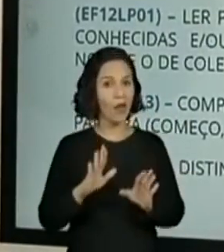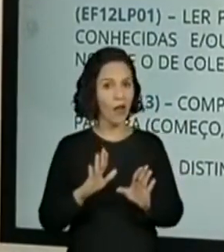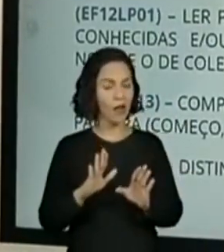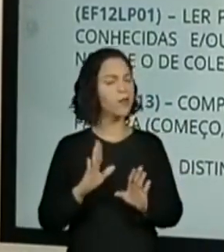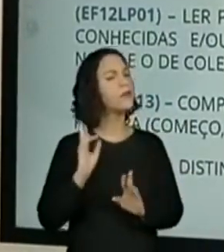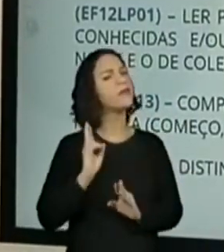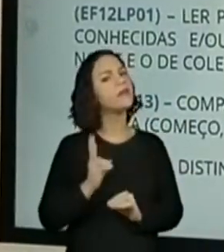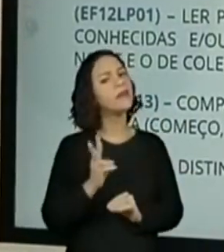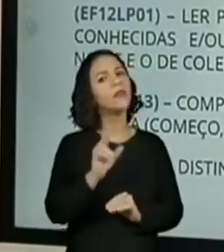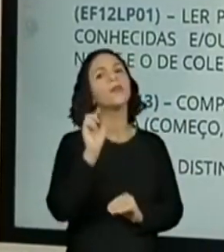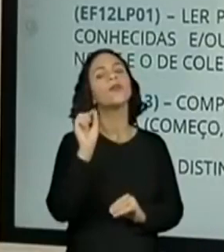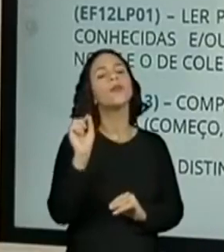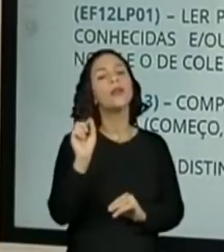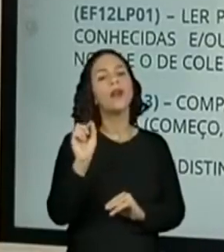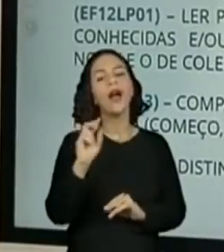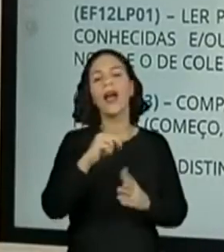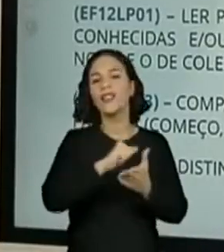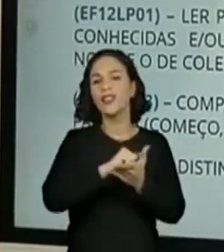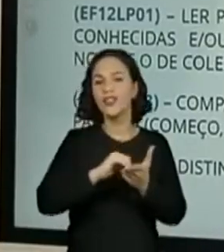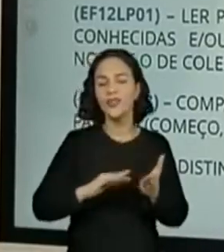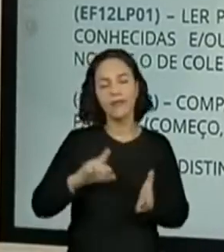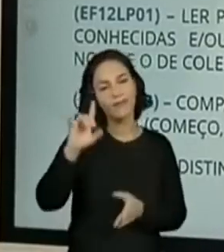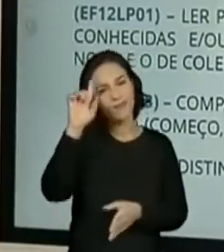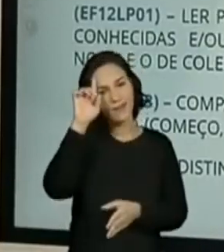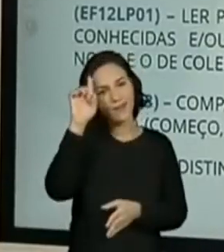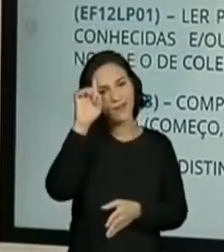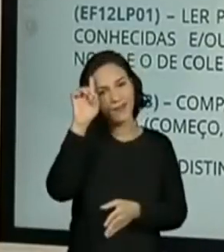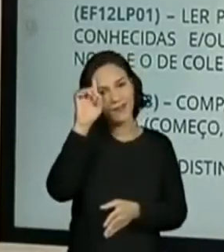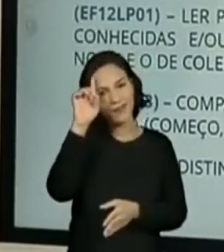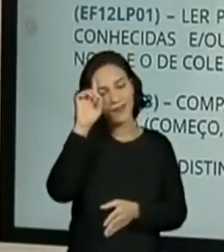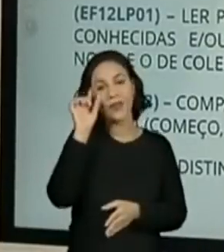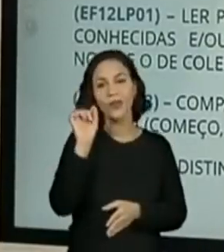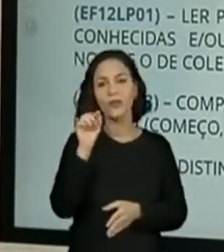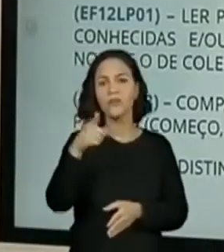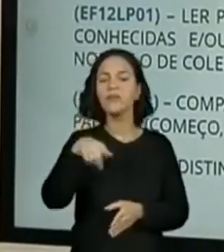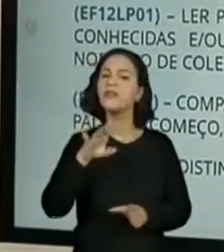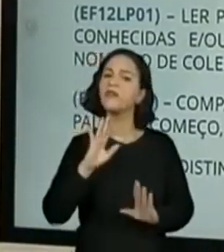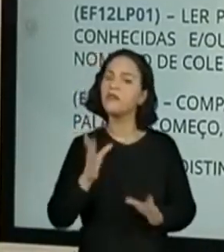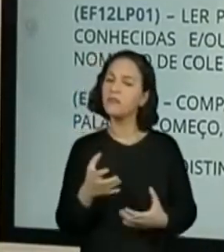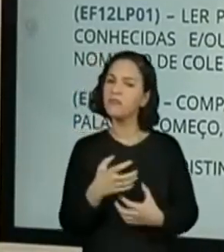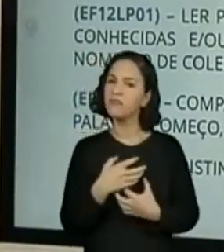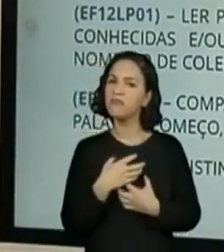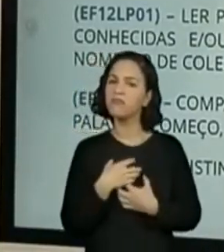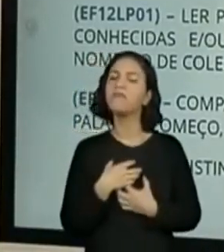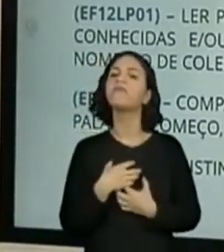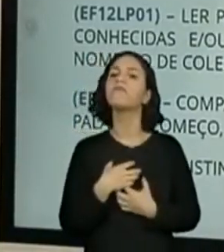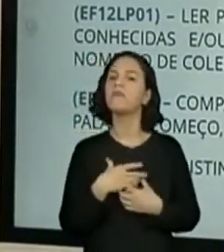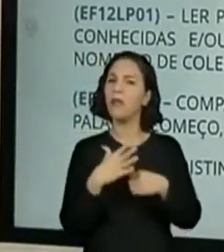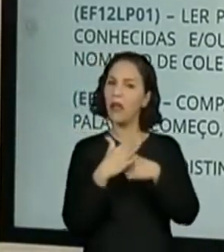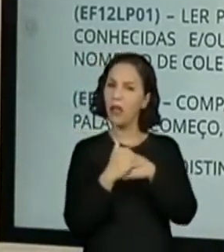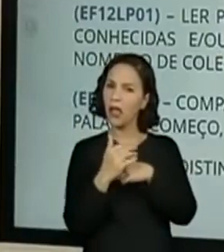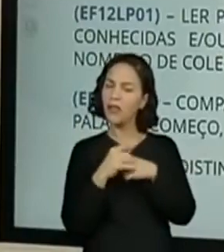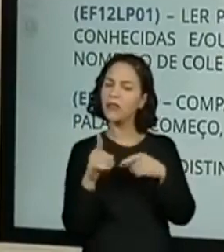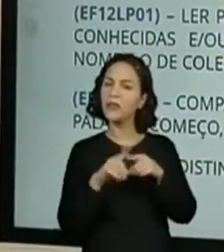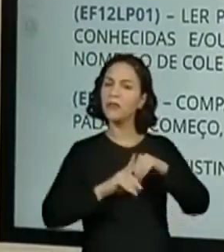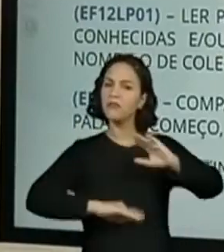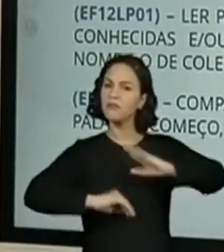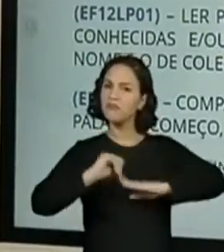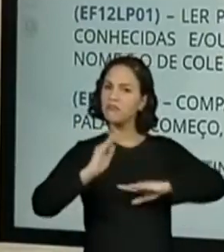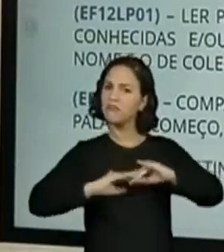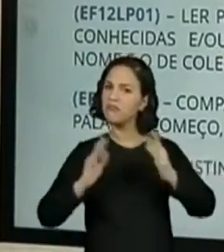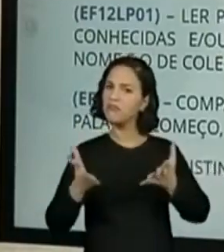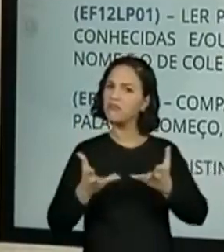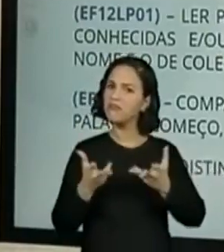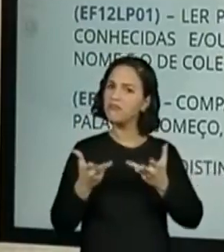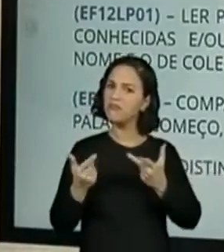gente sempre tem ali a nossa atividade de rotina, que vocês já estão fazendo com todo carinho e com todo talento, porque esse primeiro